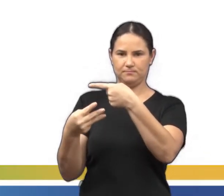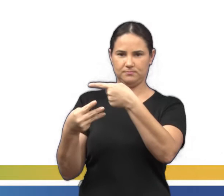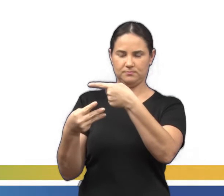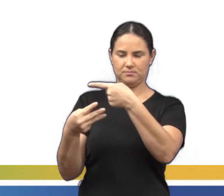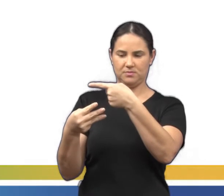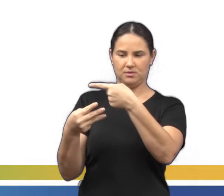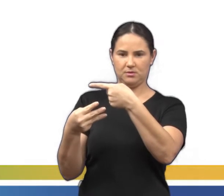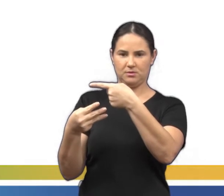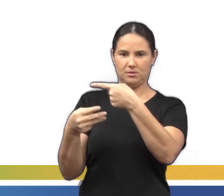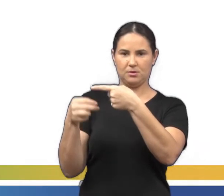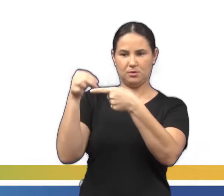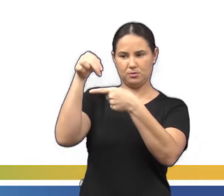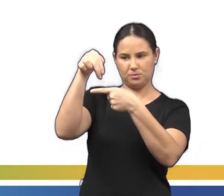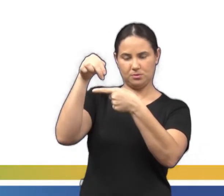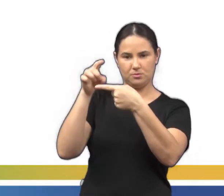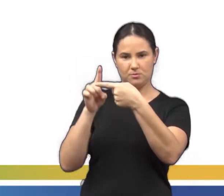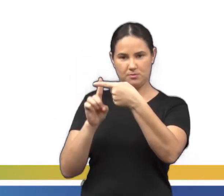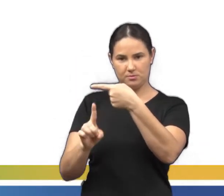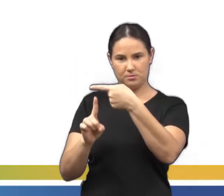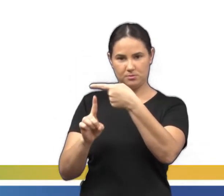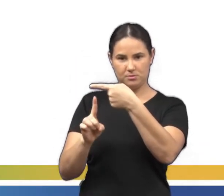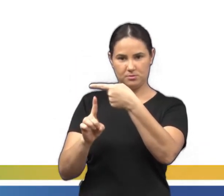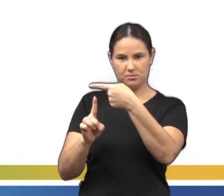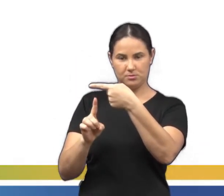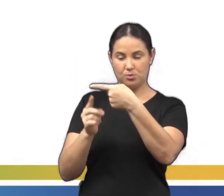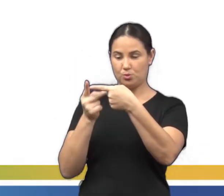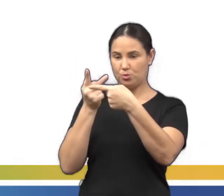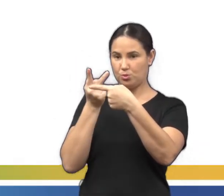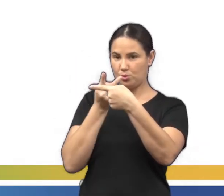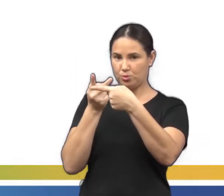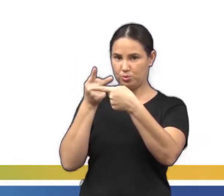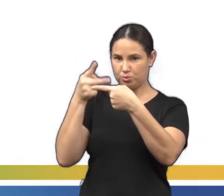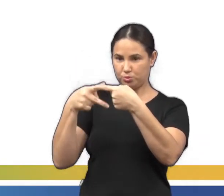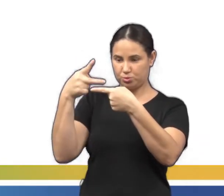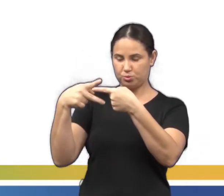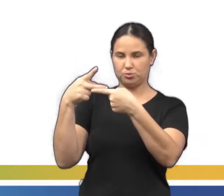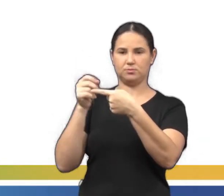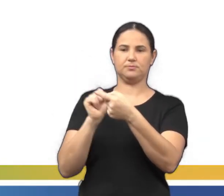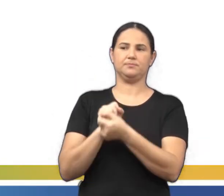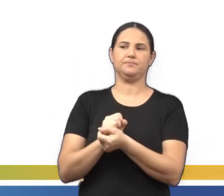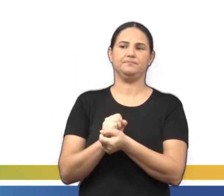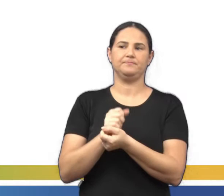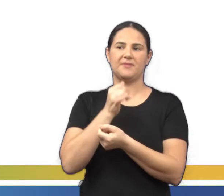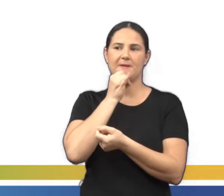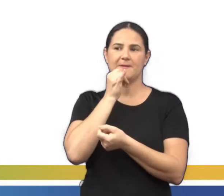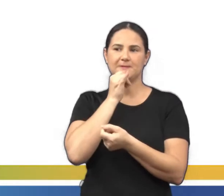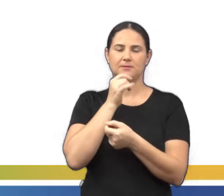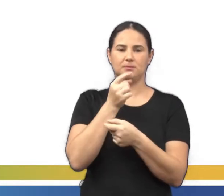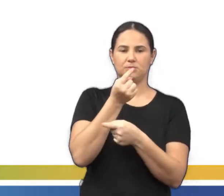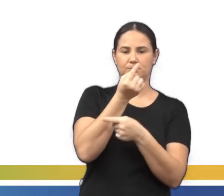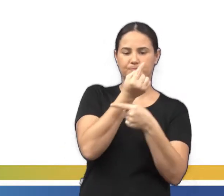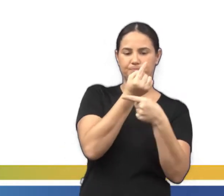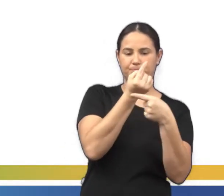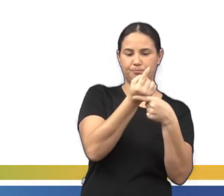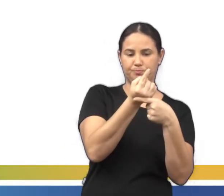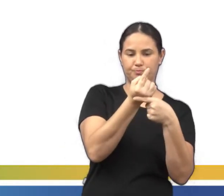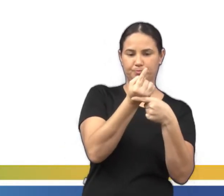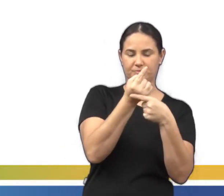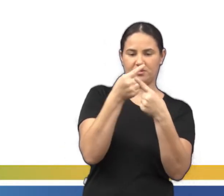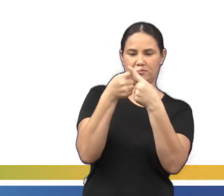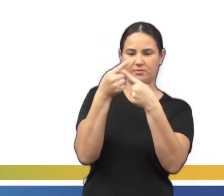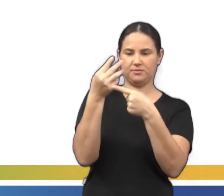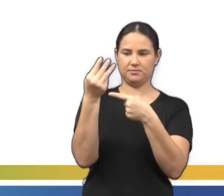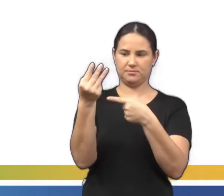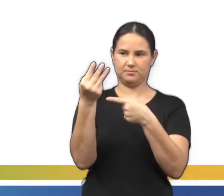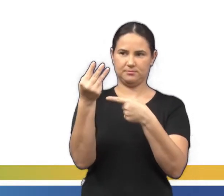numerador e o denominador. Sempre tem que ser os dois números, tá? 1 vezes 3 ficou 3 e 3 vezes 3